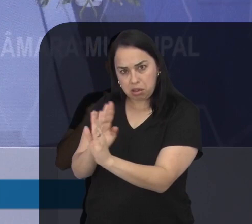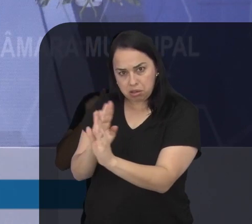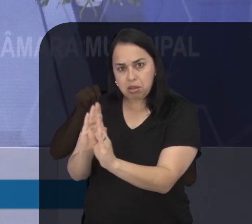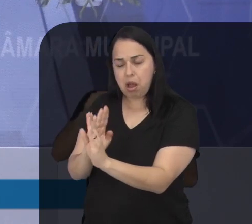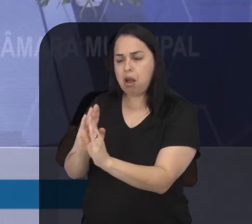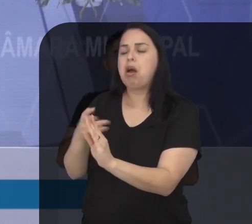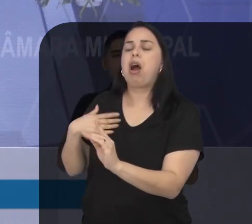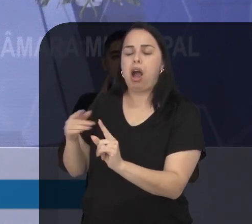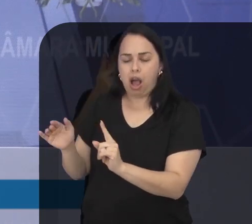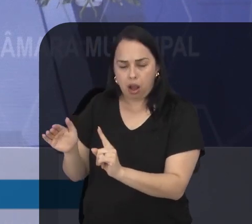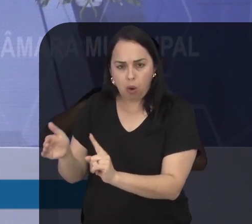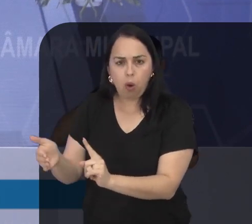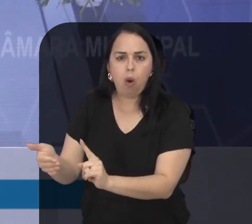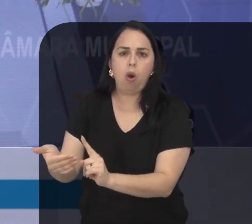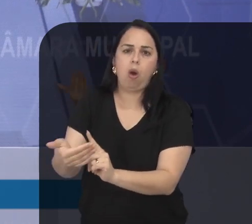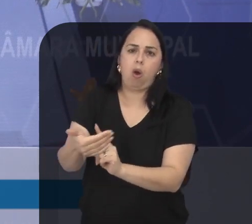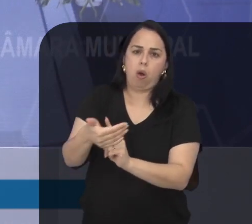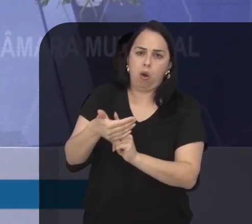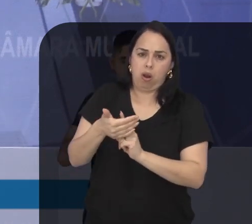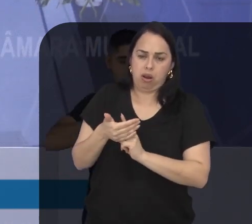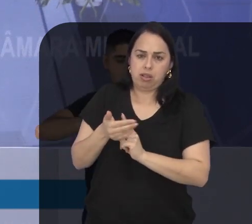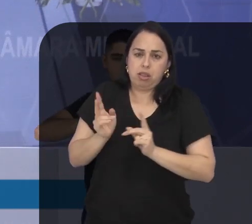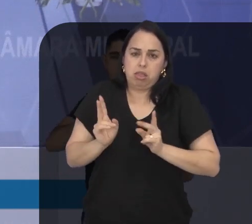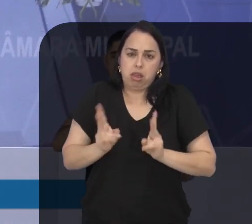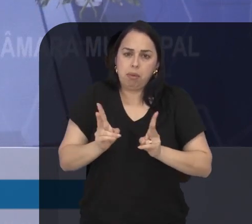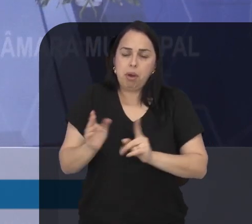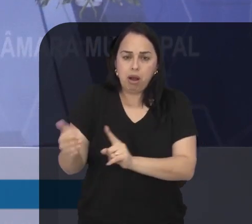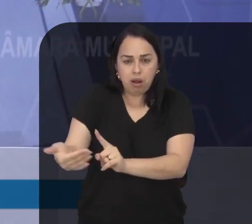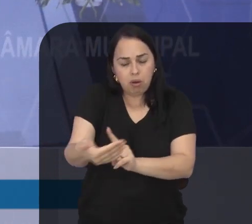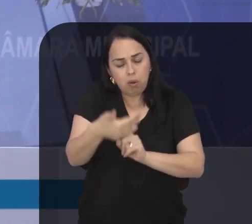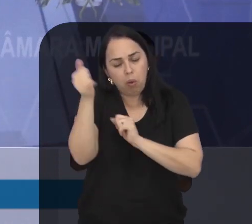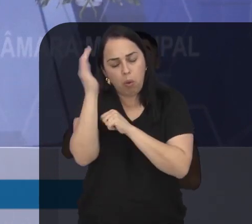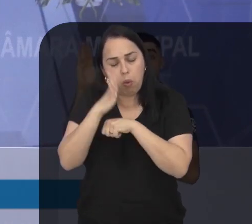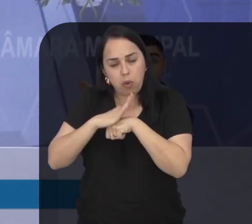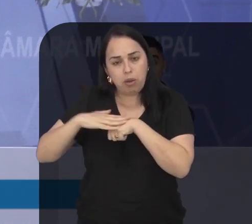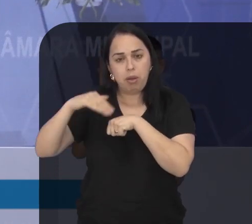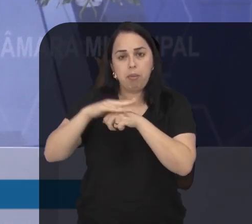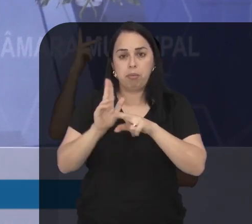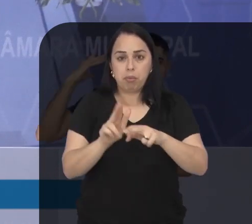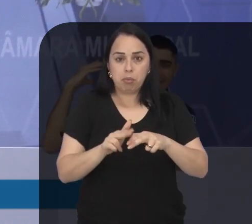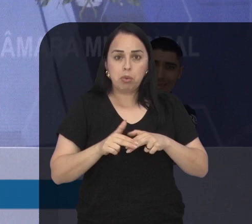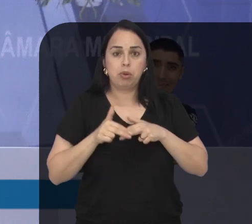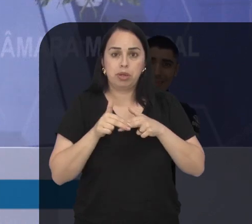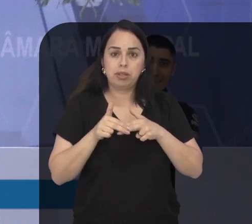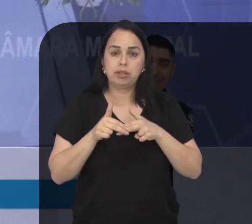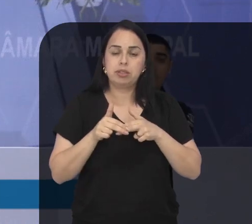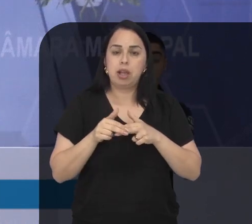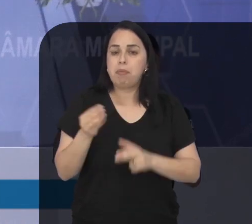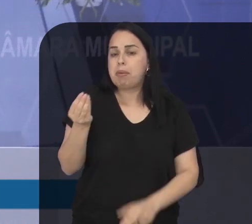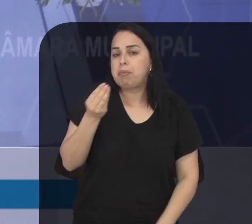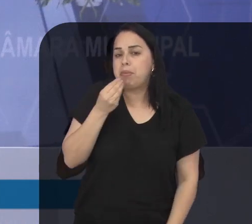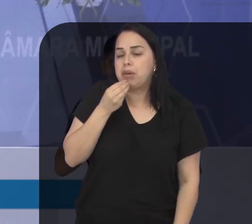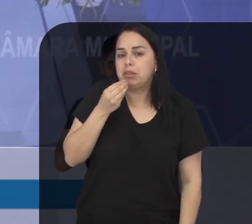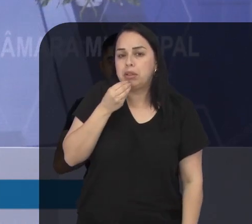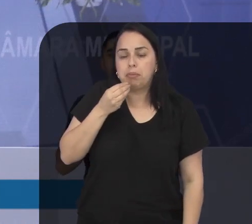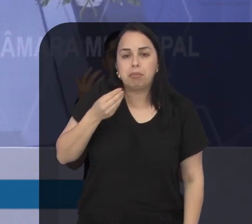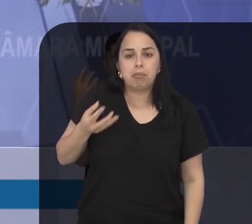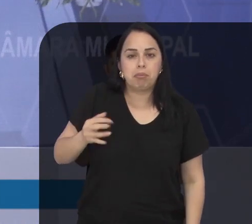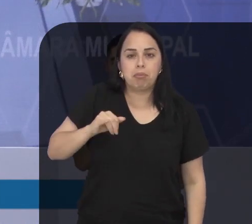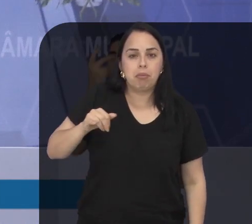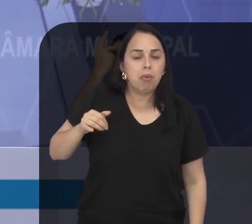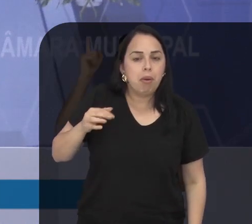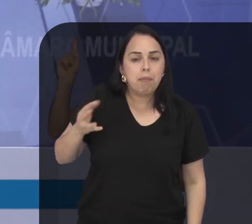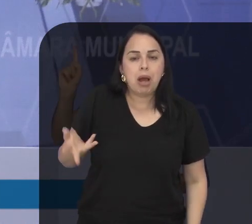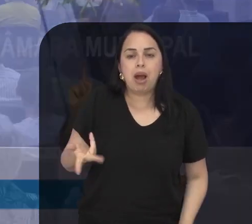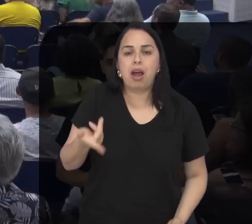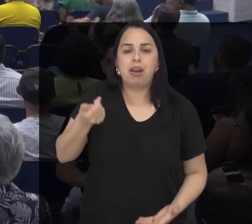E ela é uma cidade que continua acolhedora. E, por isso, é um privilégio para mim ser um